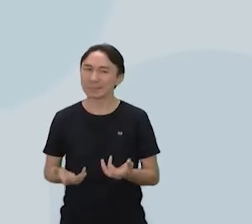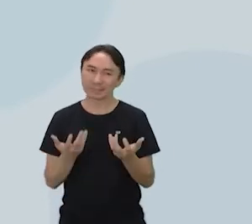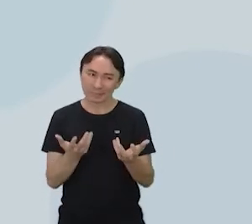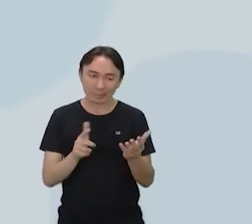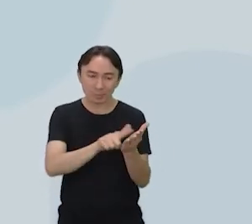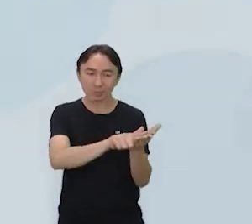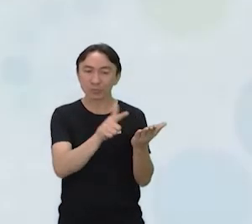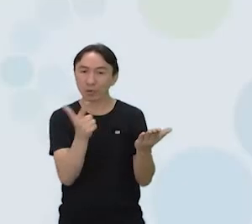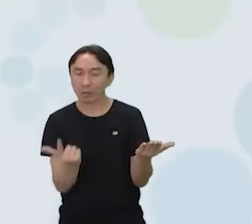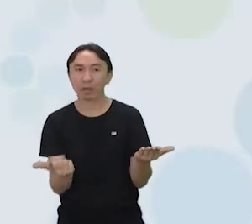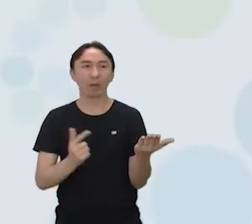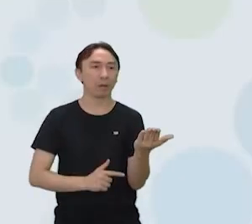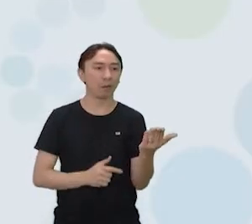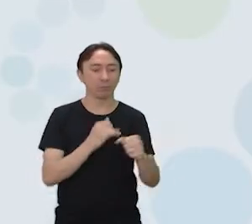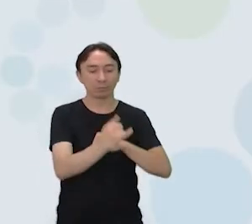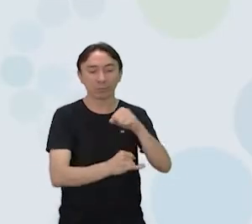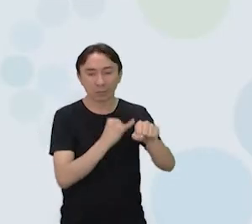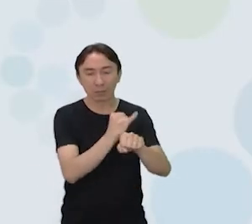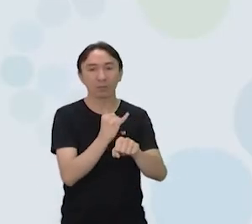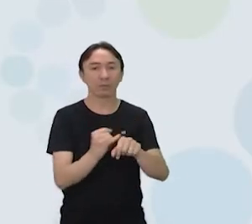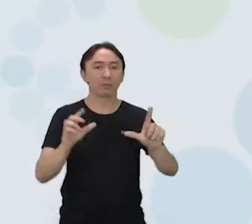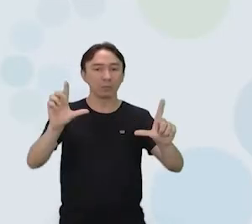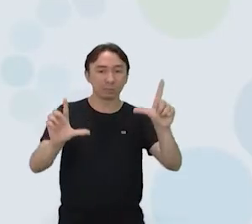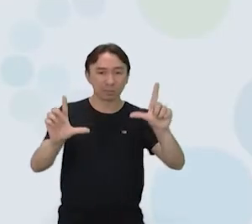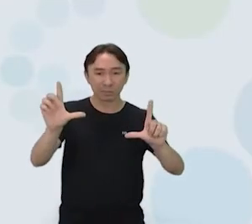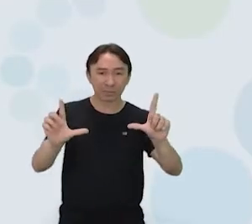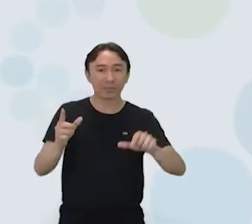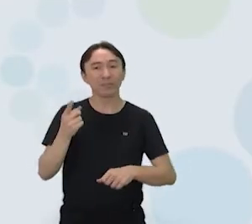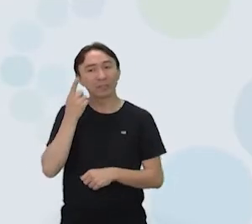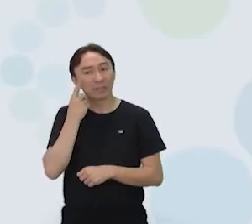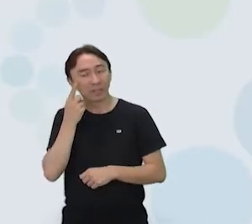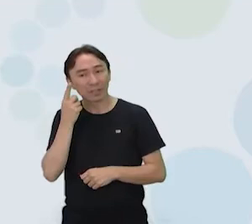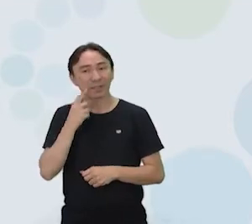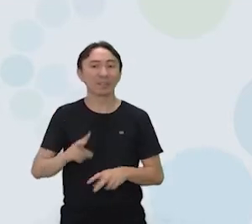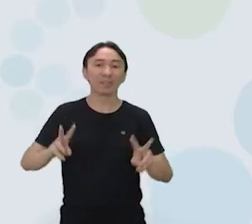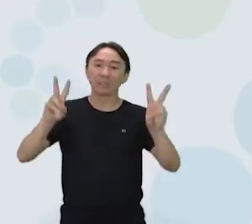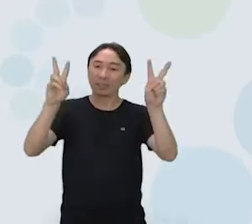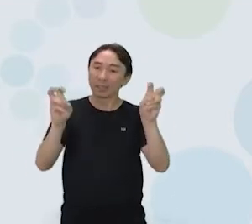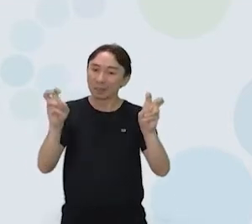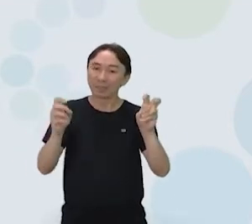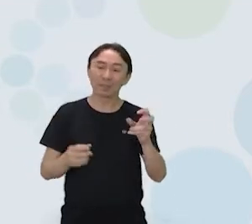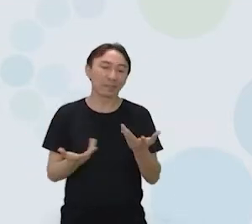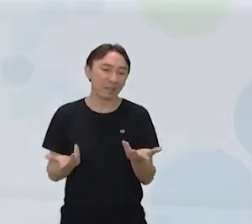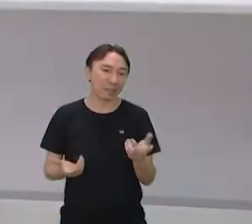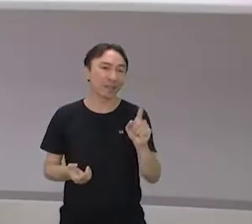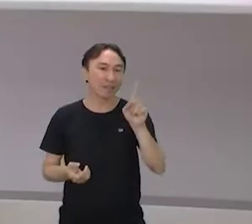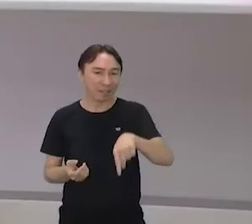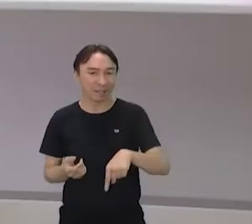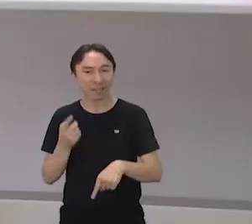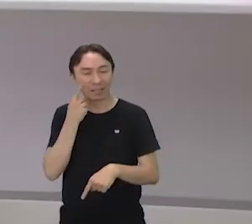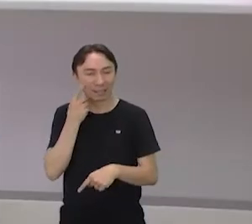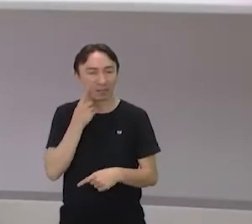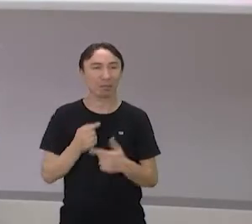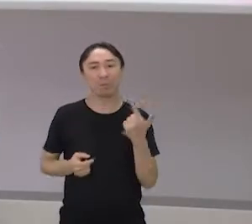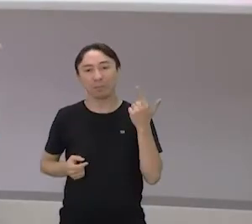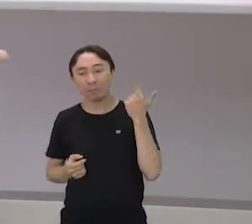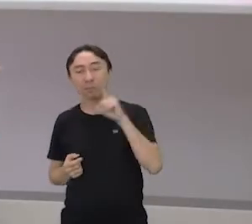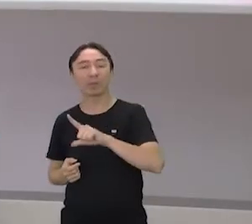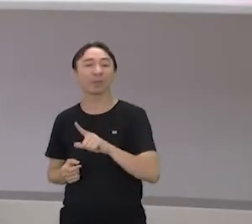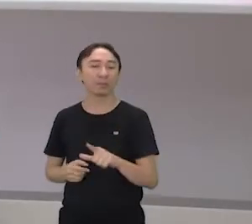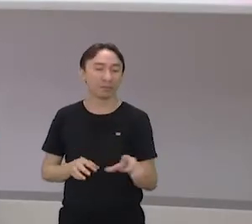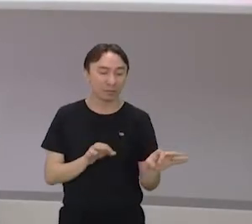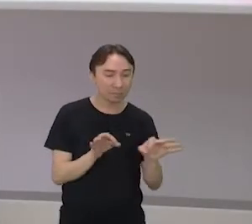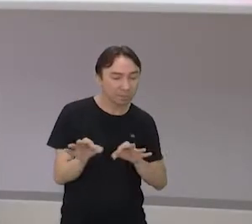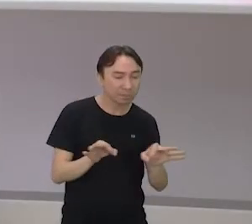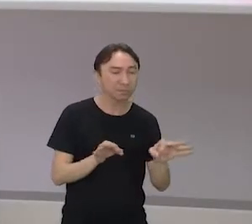mídia, de salientar temas que tragam a eles eles reflexões acerca de